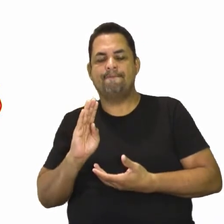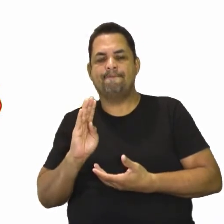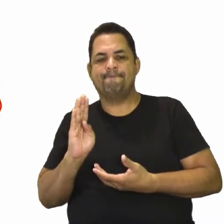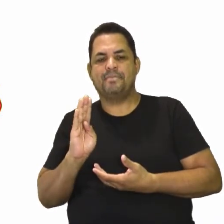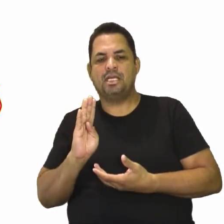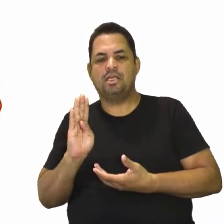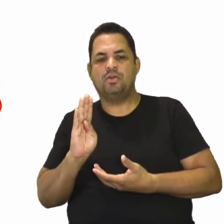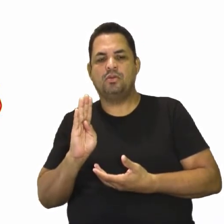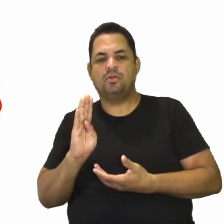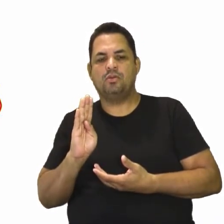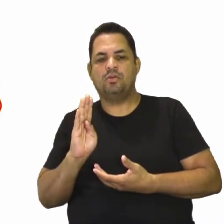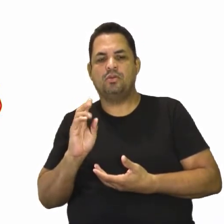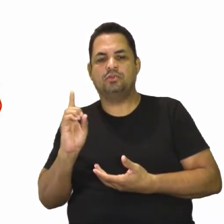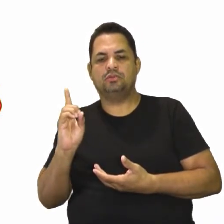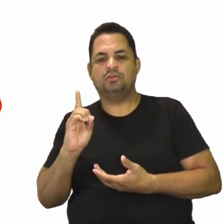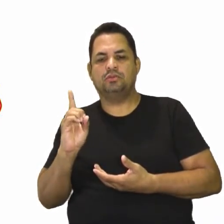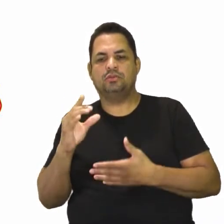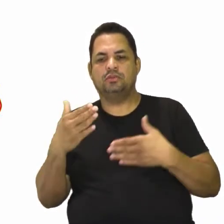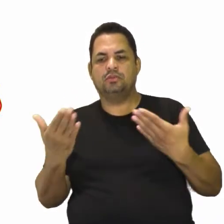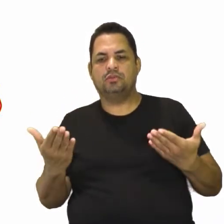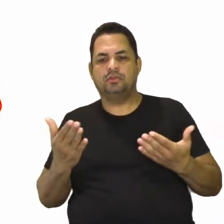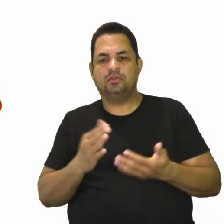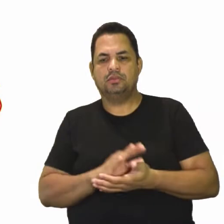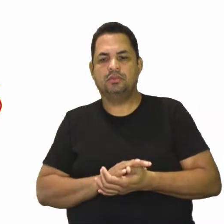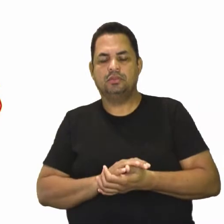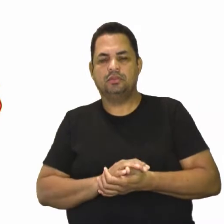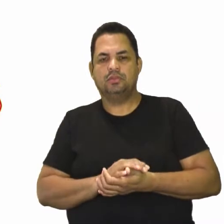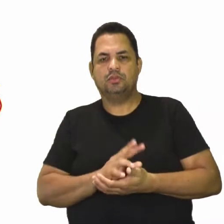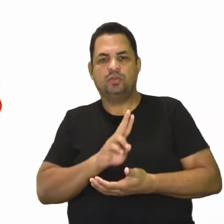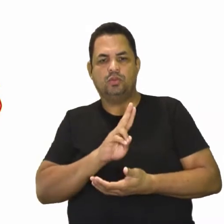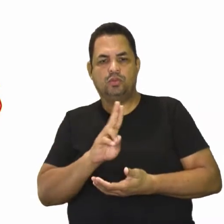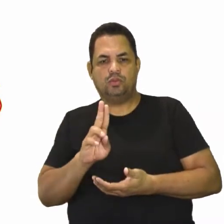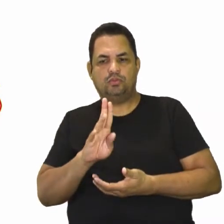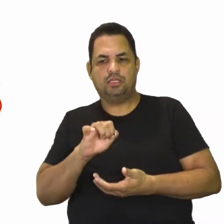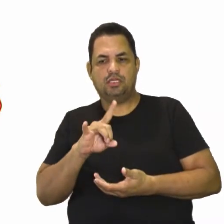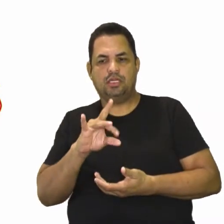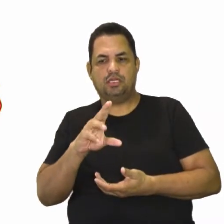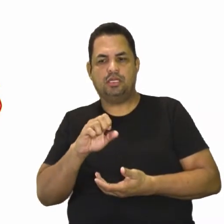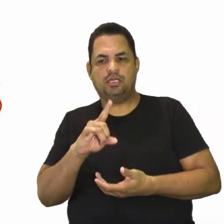durante o governo militar. Então, o chamado milagre econômico